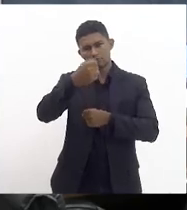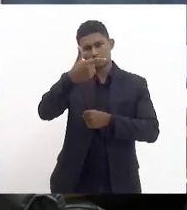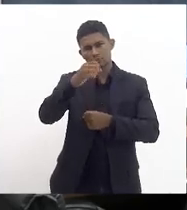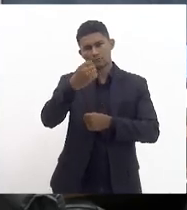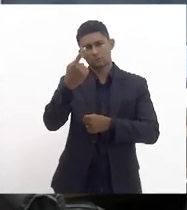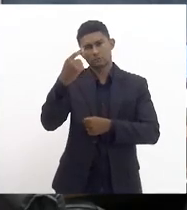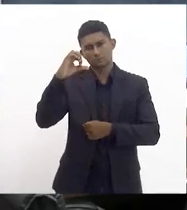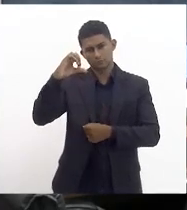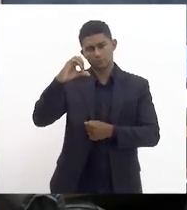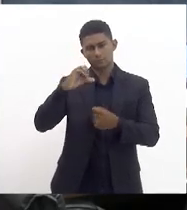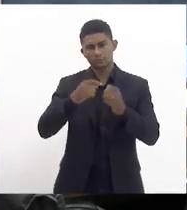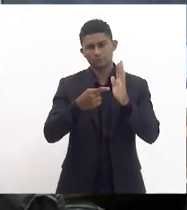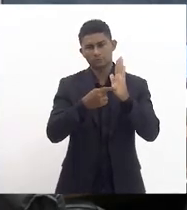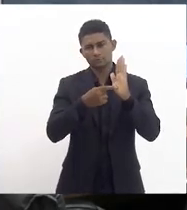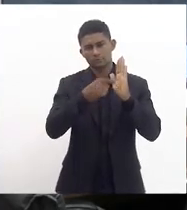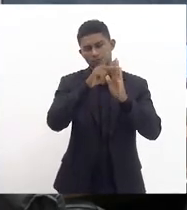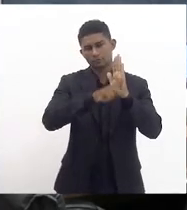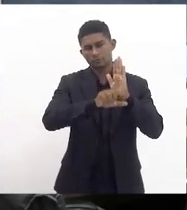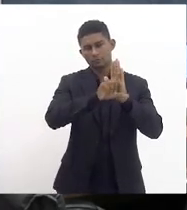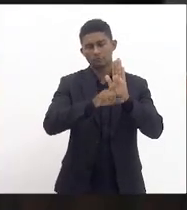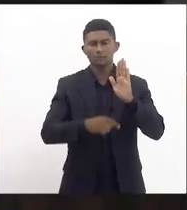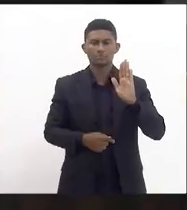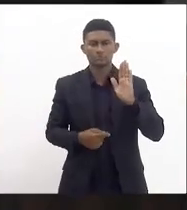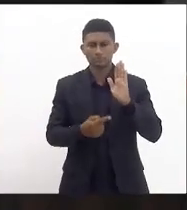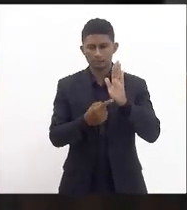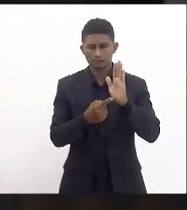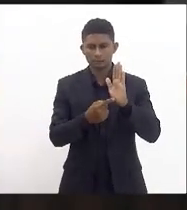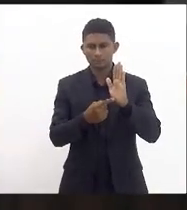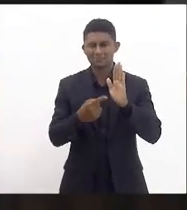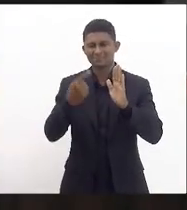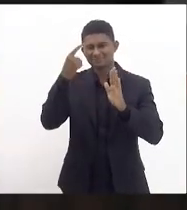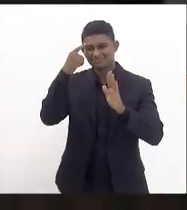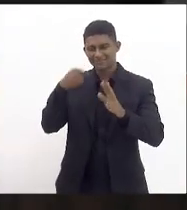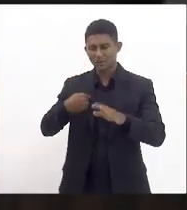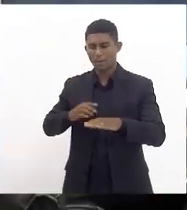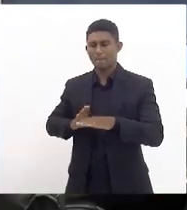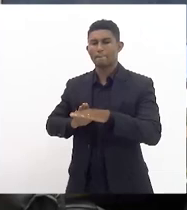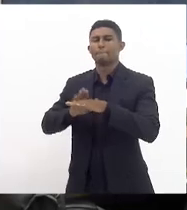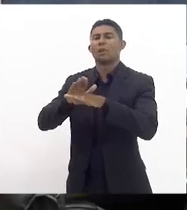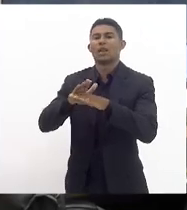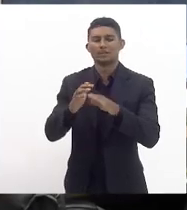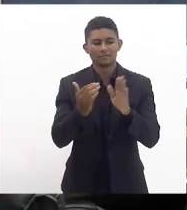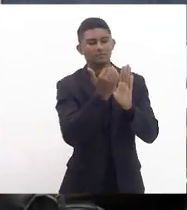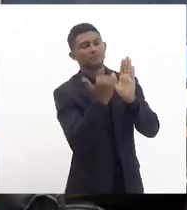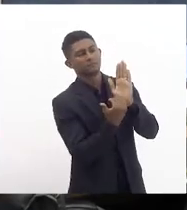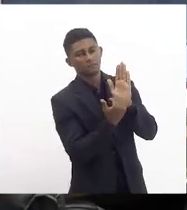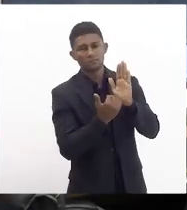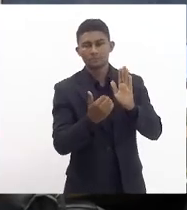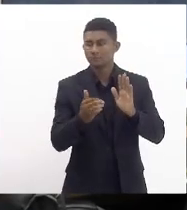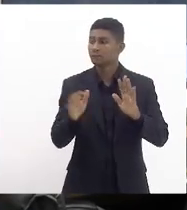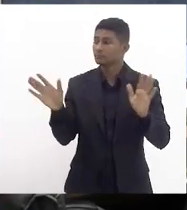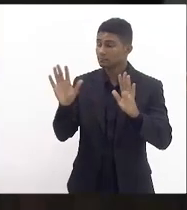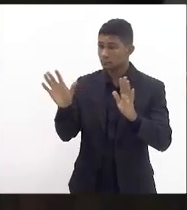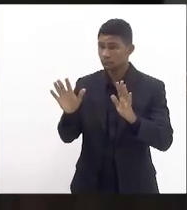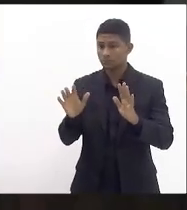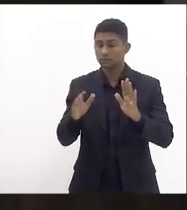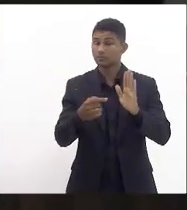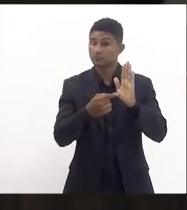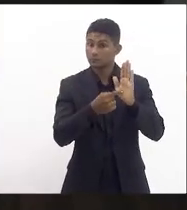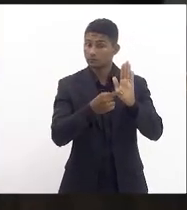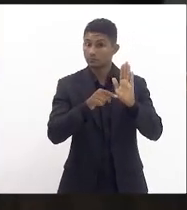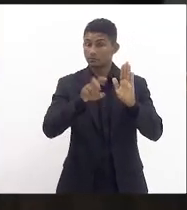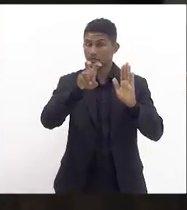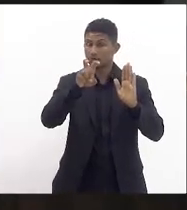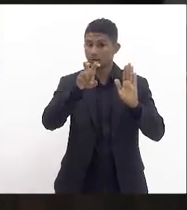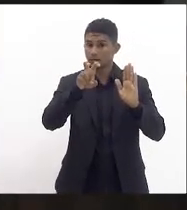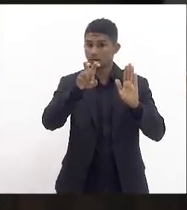Querido, é o 14. 15 de 2019, eu pulei. Vou voltar. É o 5035, presidente. 15 de